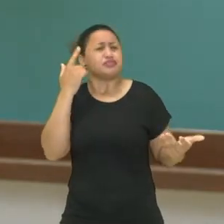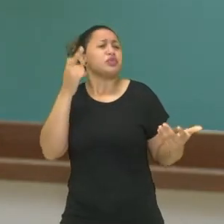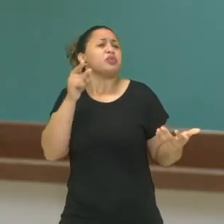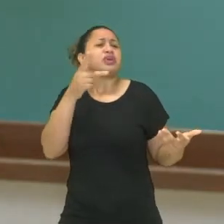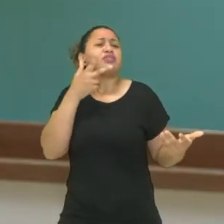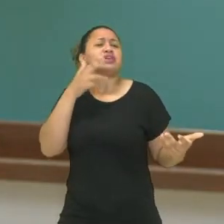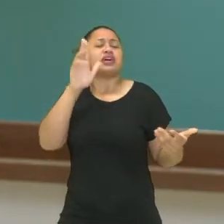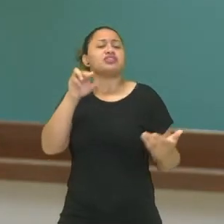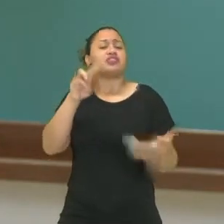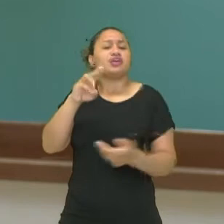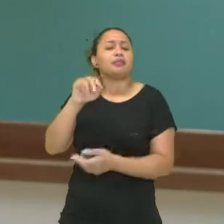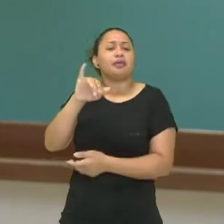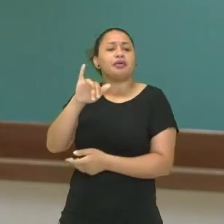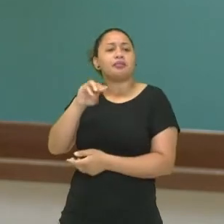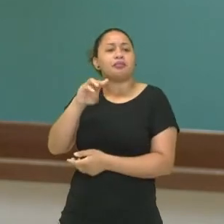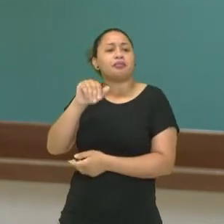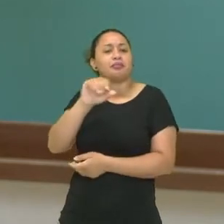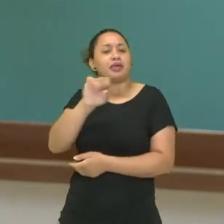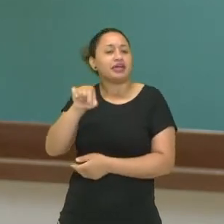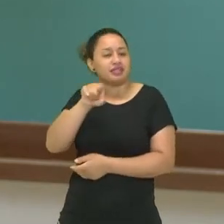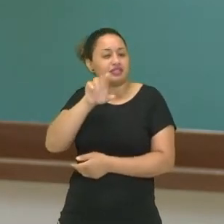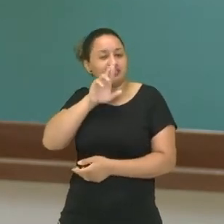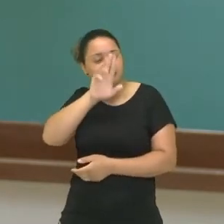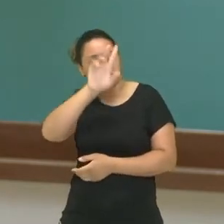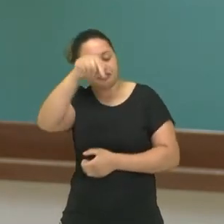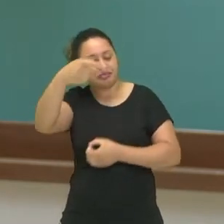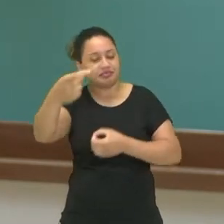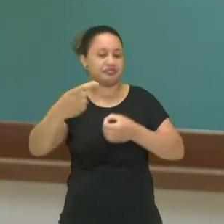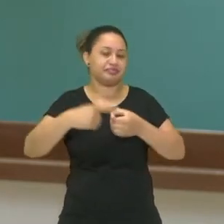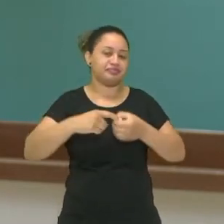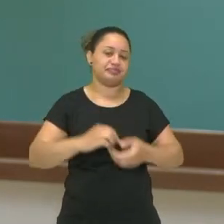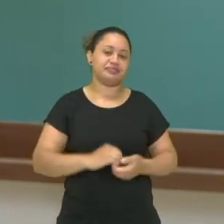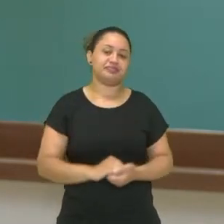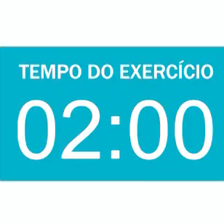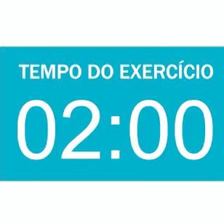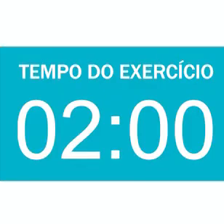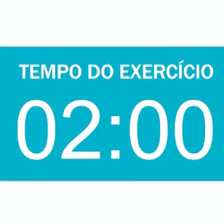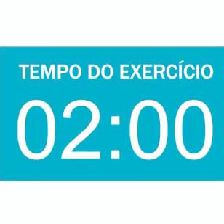significa maimás? Faz aí, que eu te aguardo aqui.